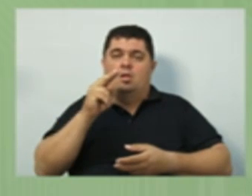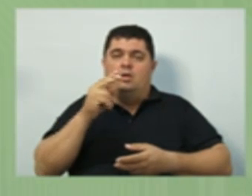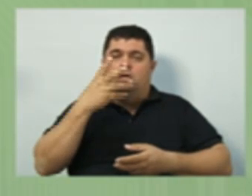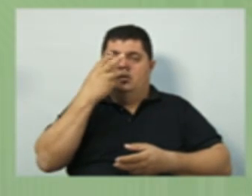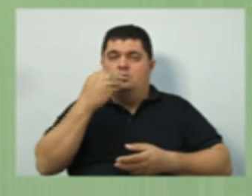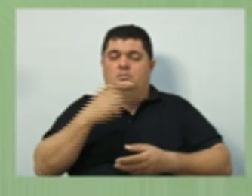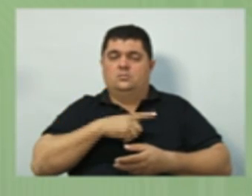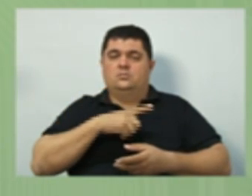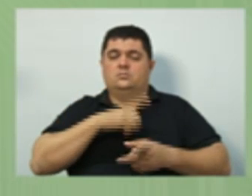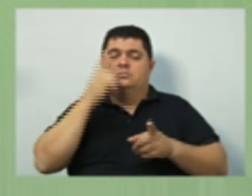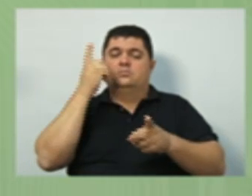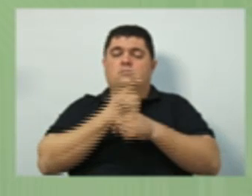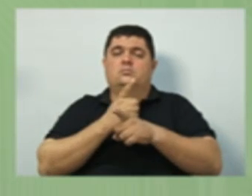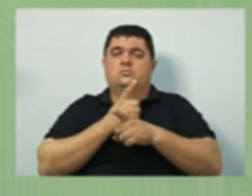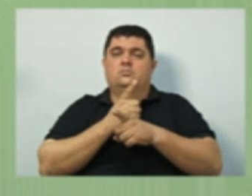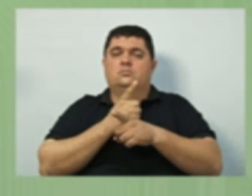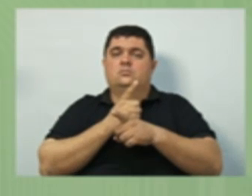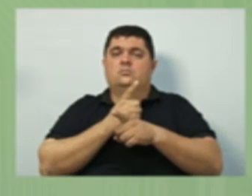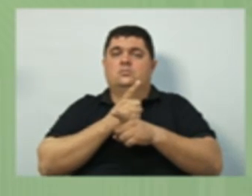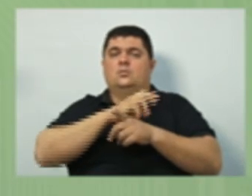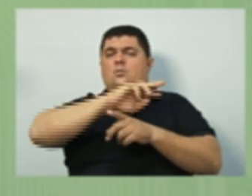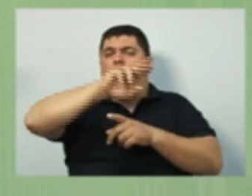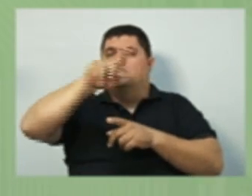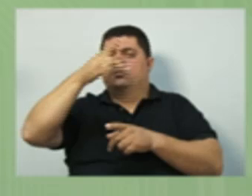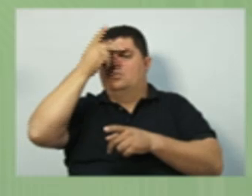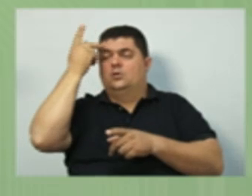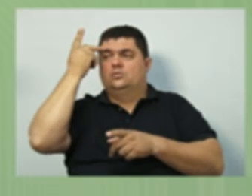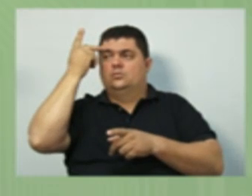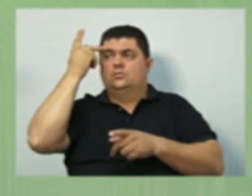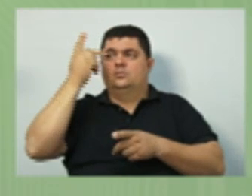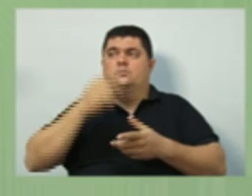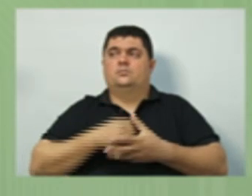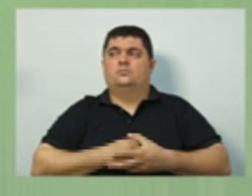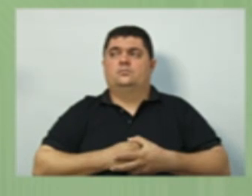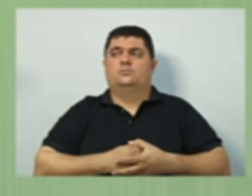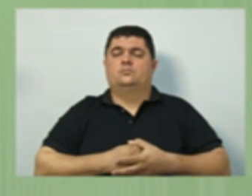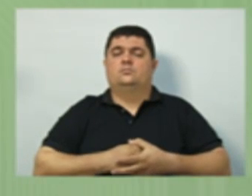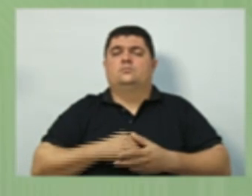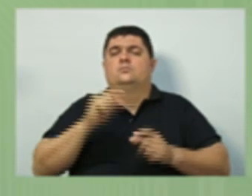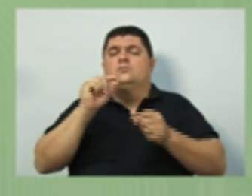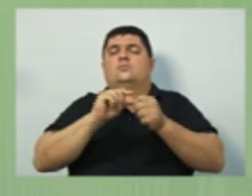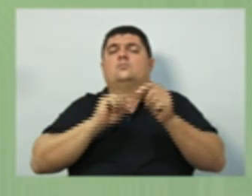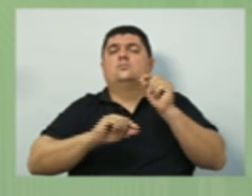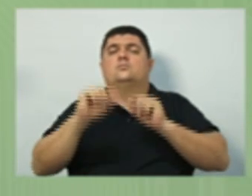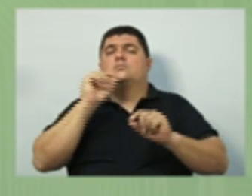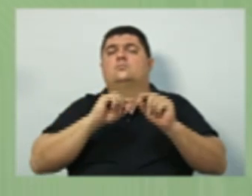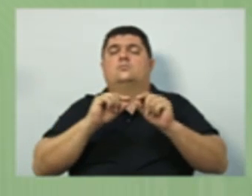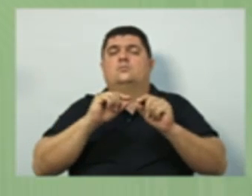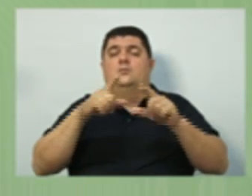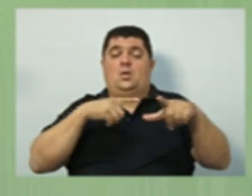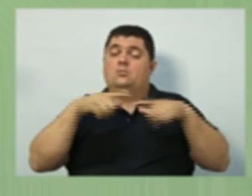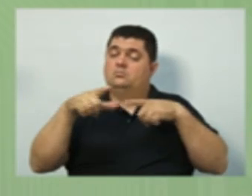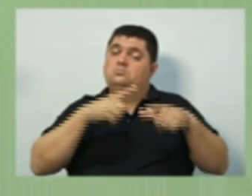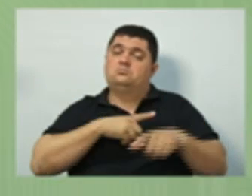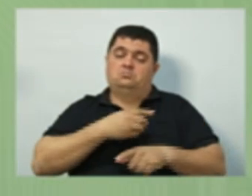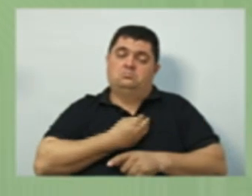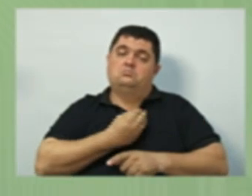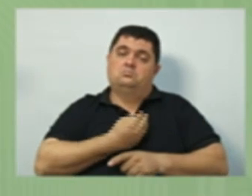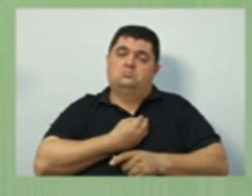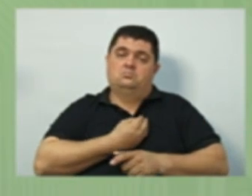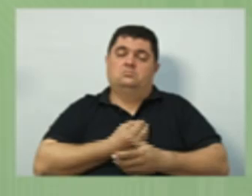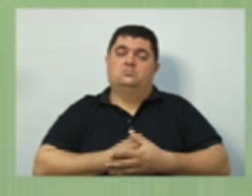está identificando várias pessoas, né? Olha. O que elas estão fazendo? Estão trabalhando.